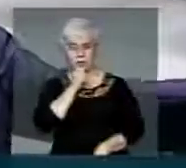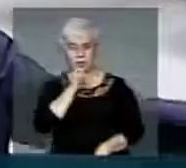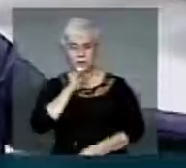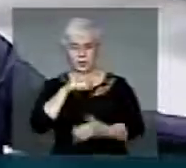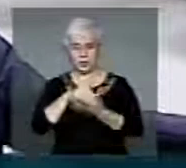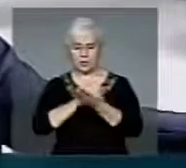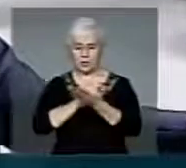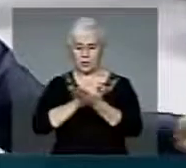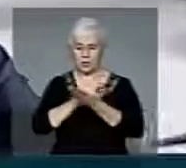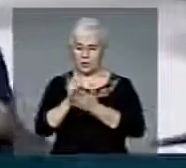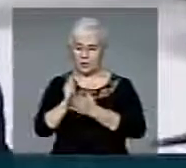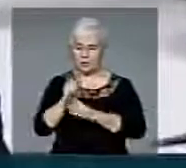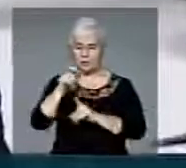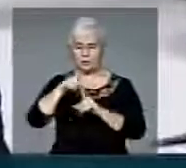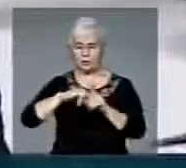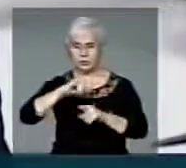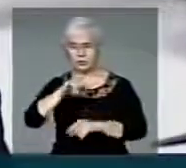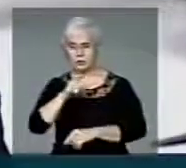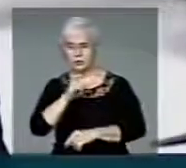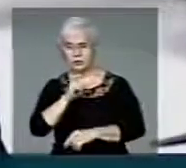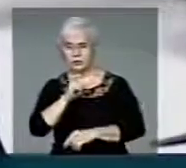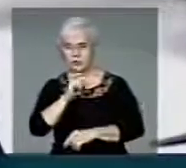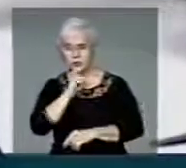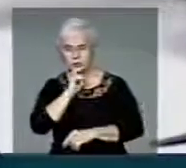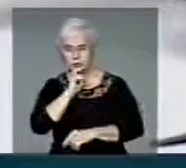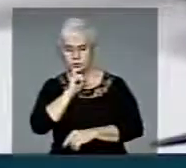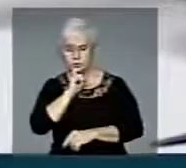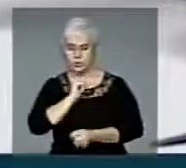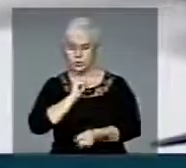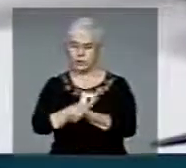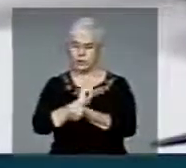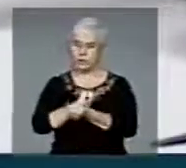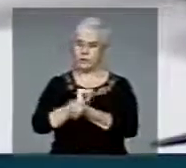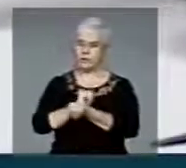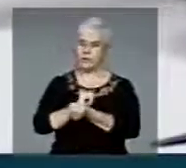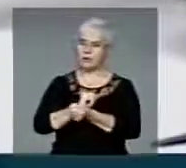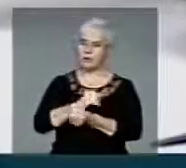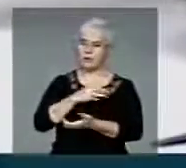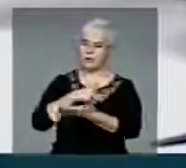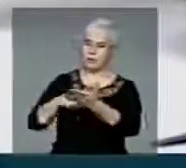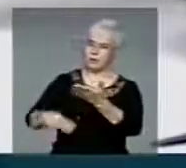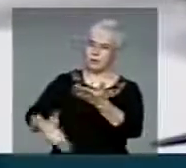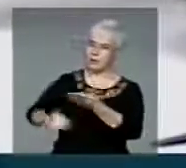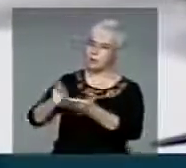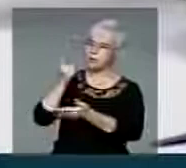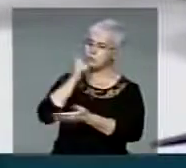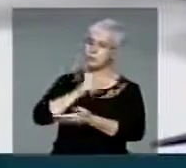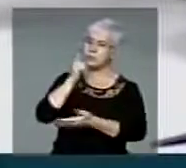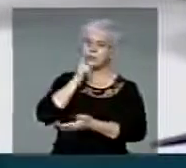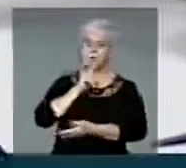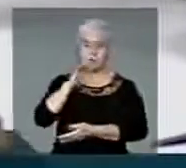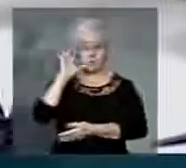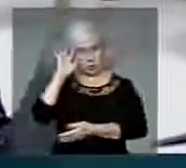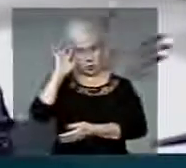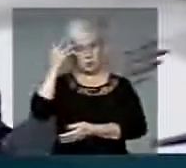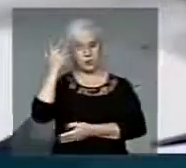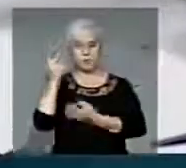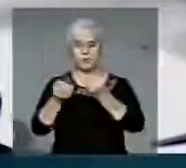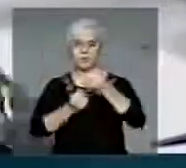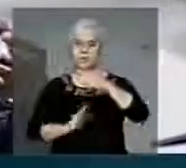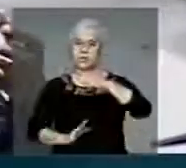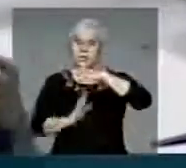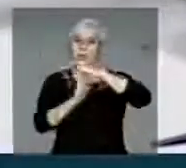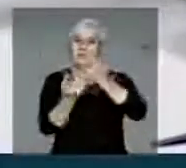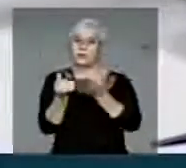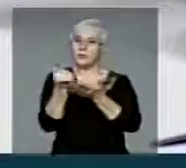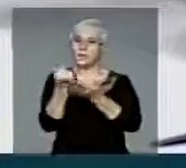começo do mês, eu espero que pelo menos o ministro Toffoli tenha sucesso definindo um teto como forma da